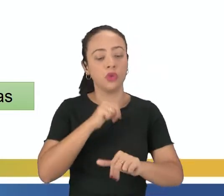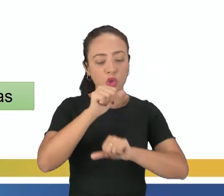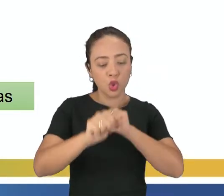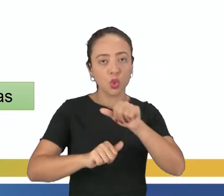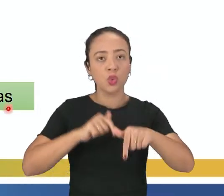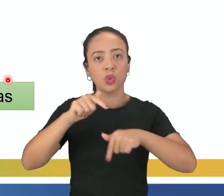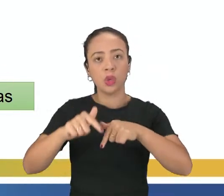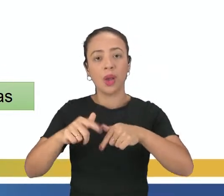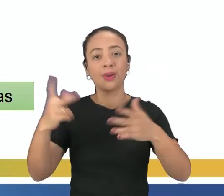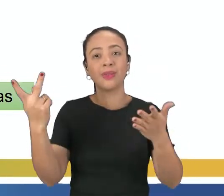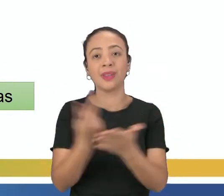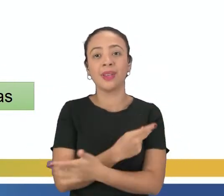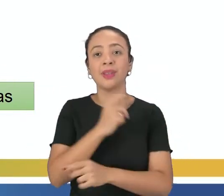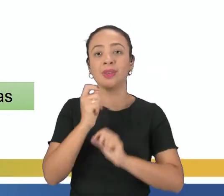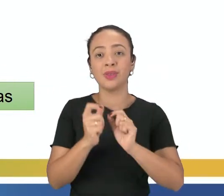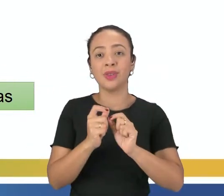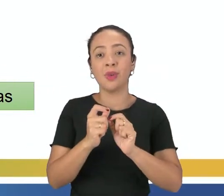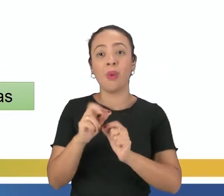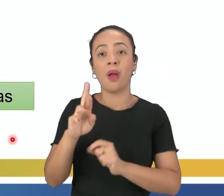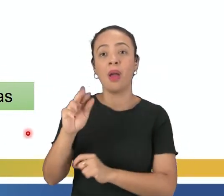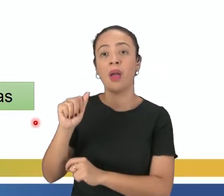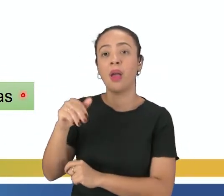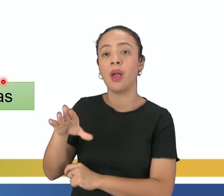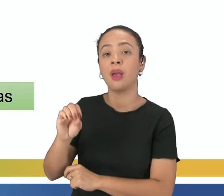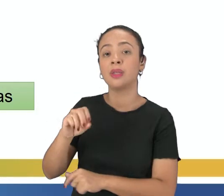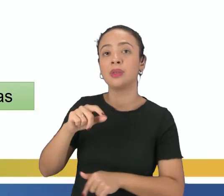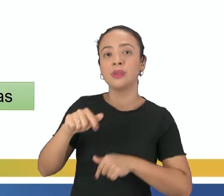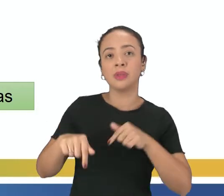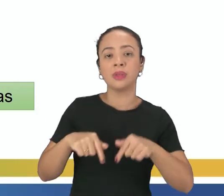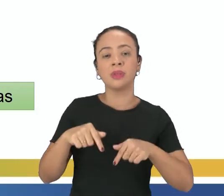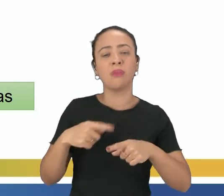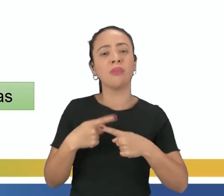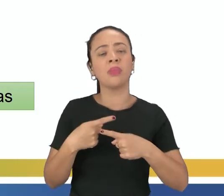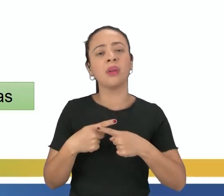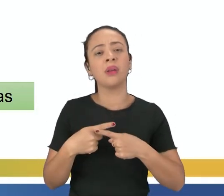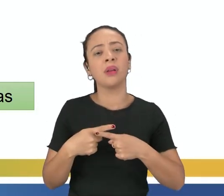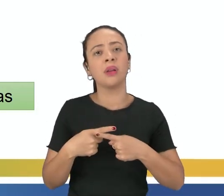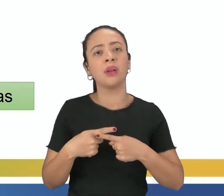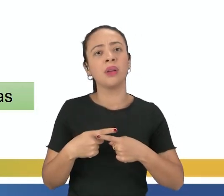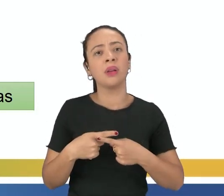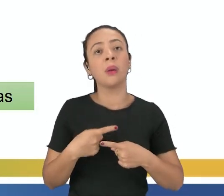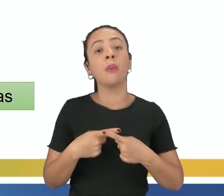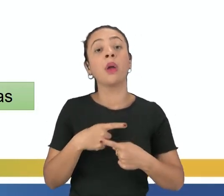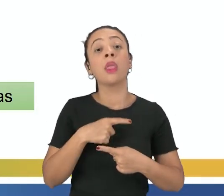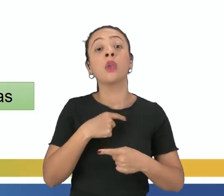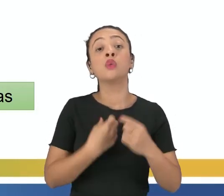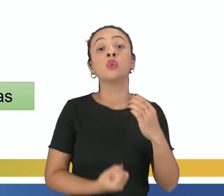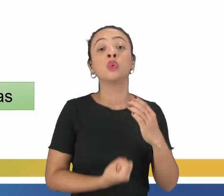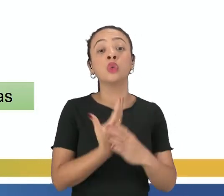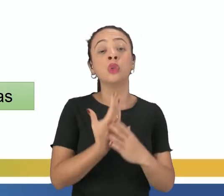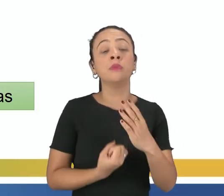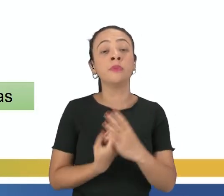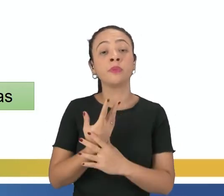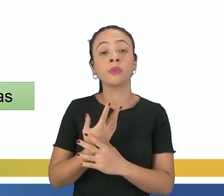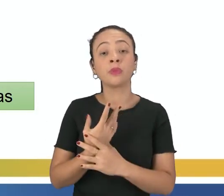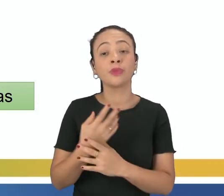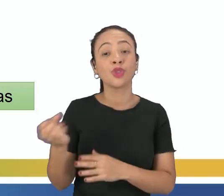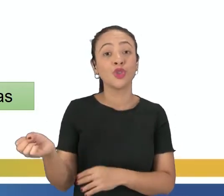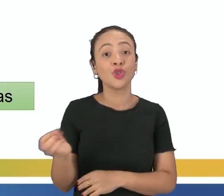transformação química é uma reação química. E por que é uma reação química? Porque a gente tem a formação de